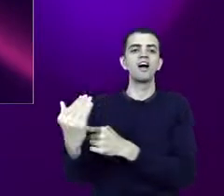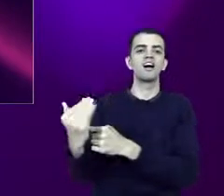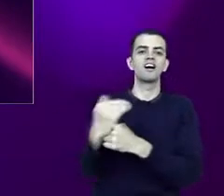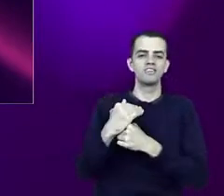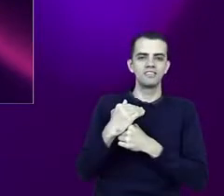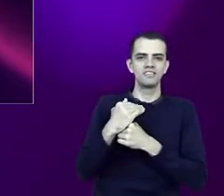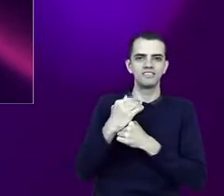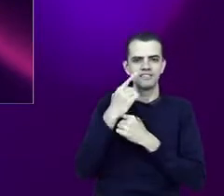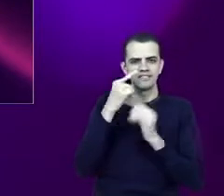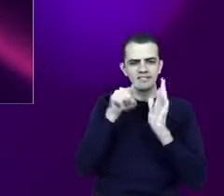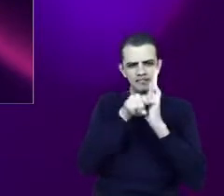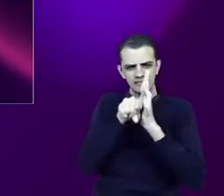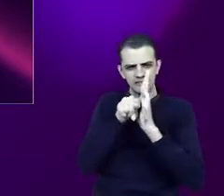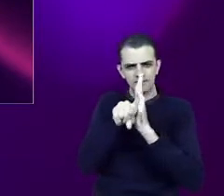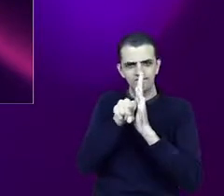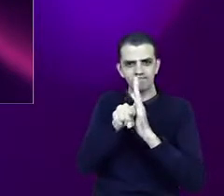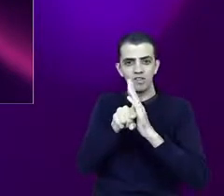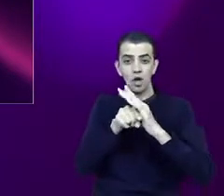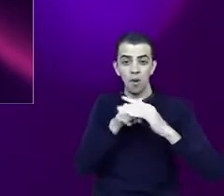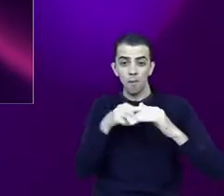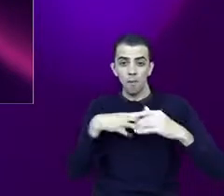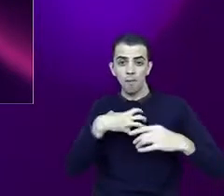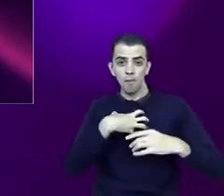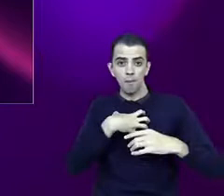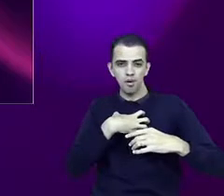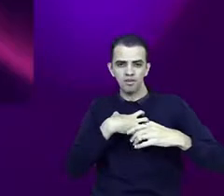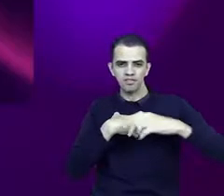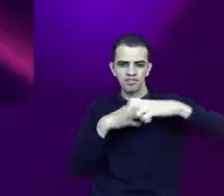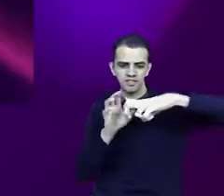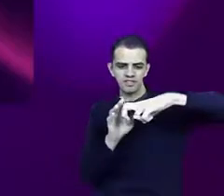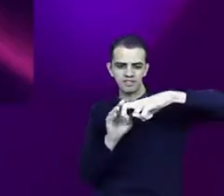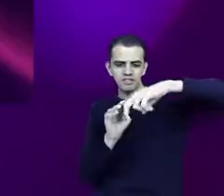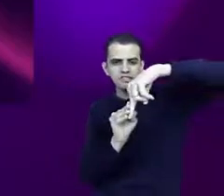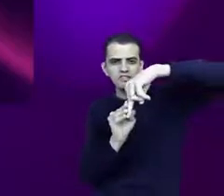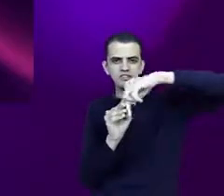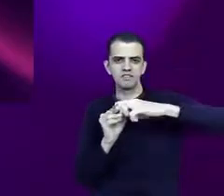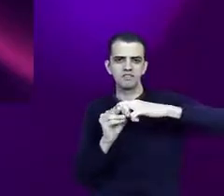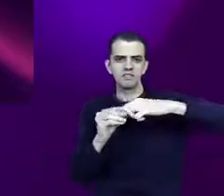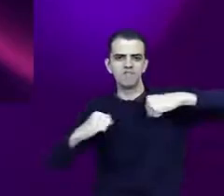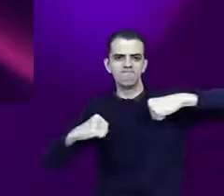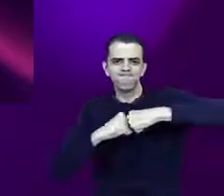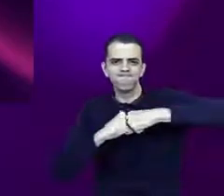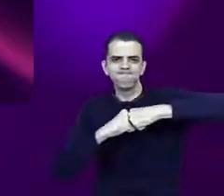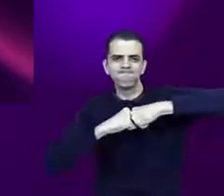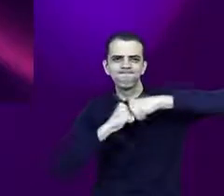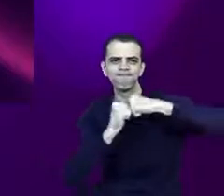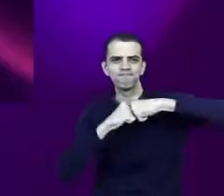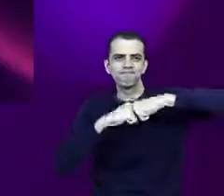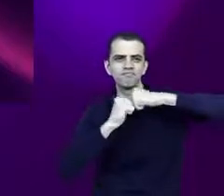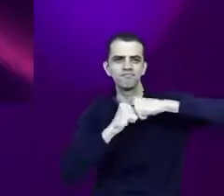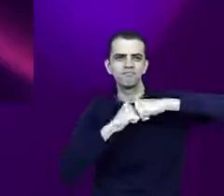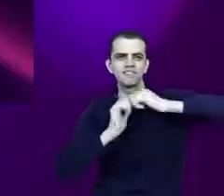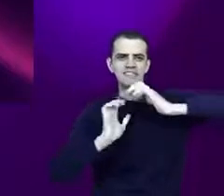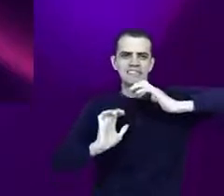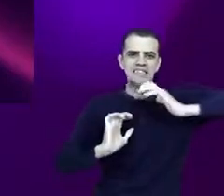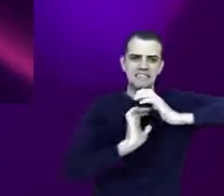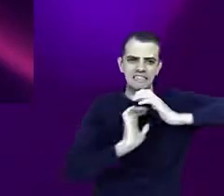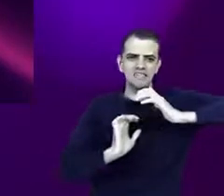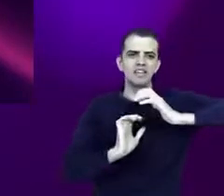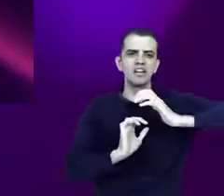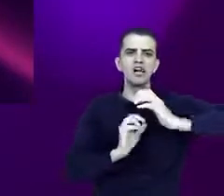analisar a posição pélvica e a possibilidade de impacto. E isso é feito